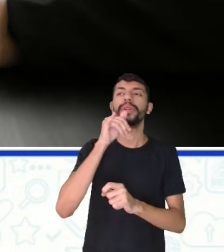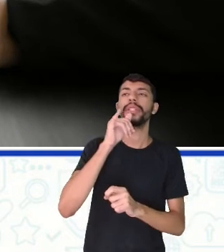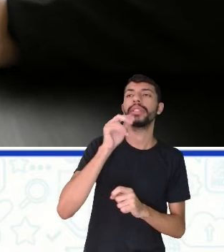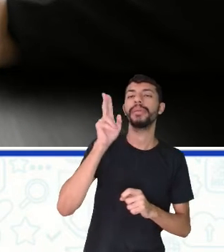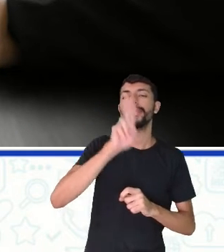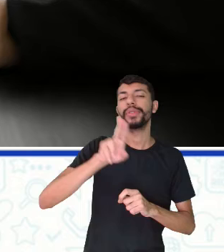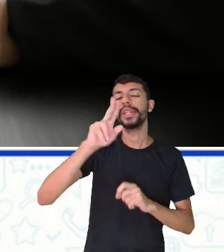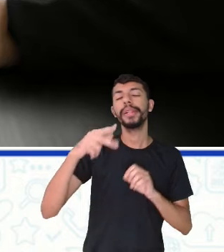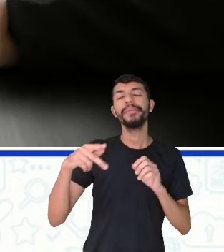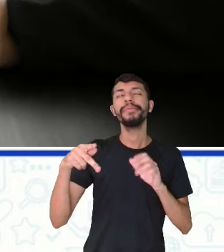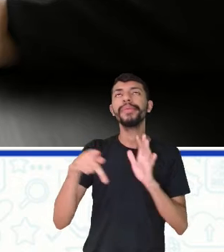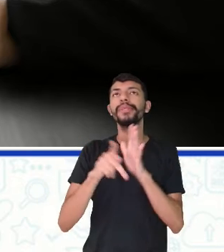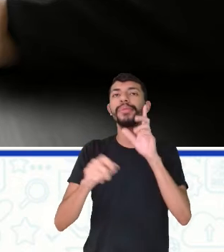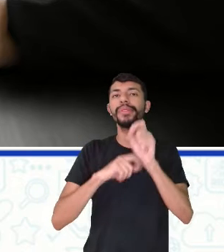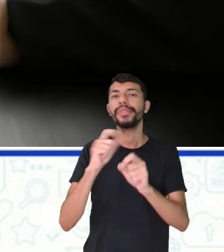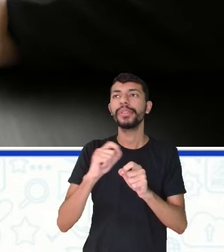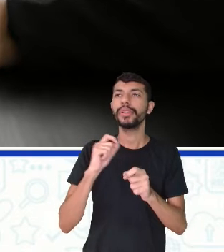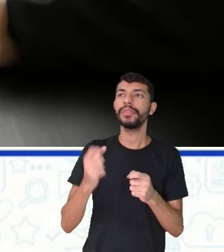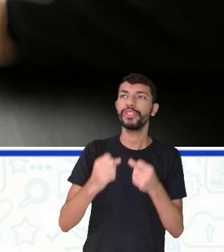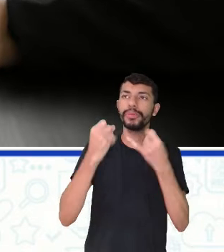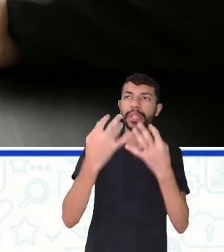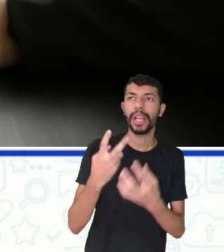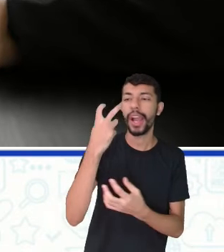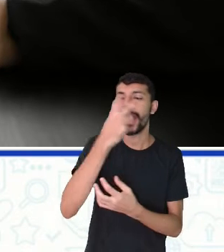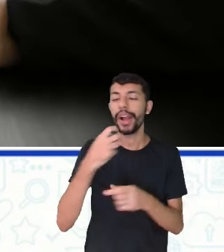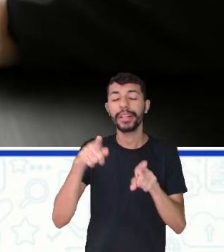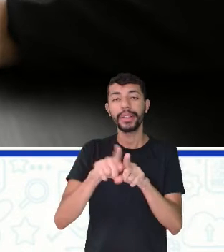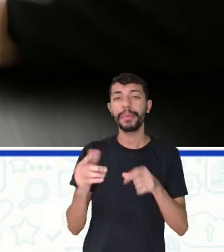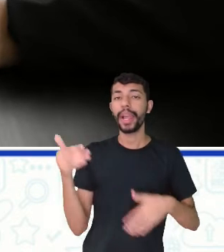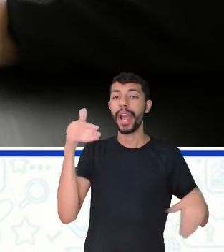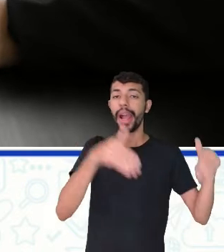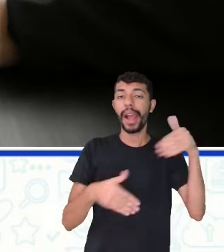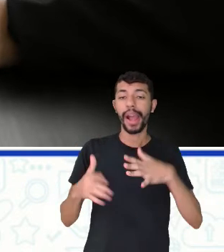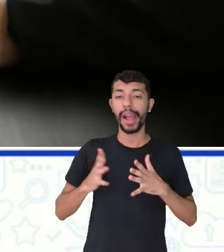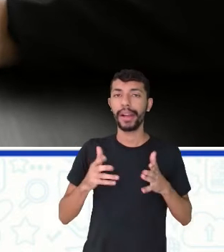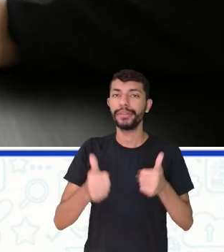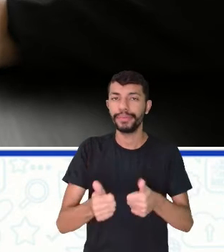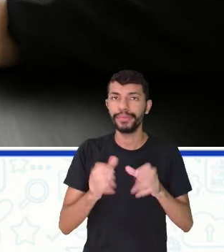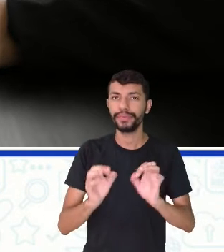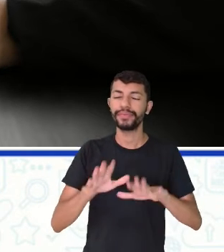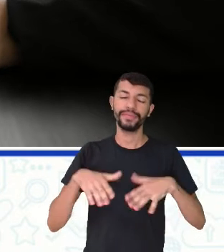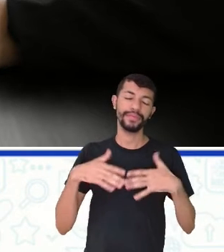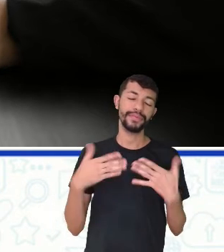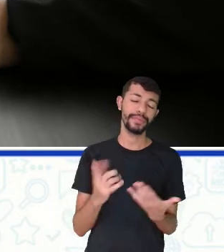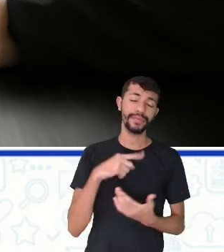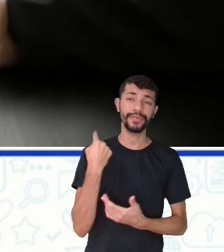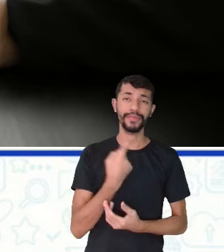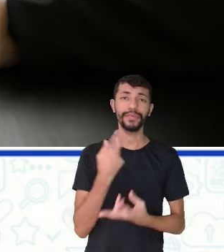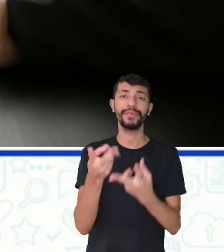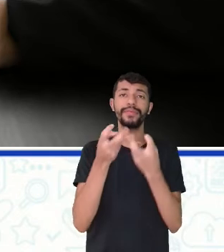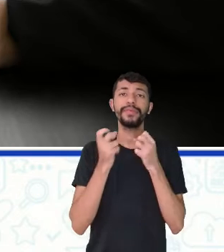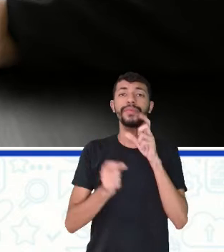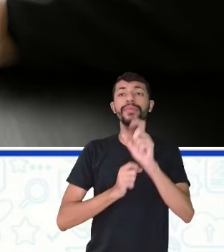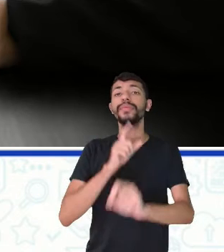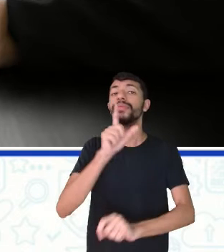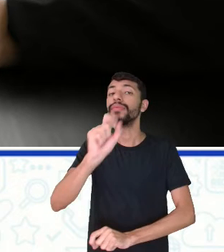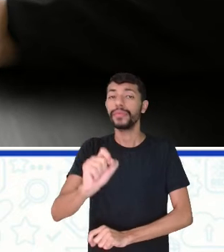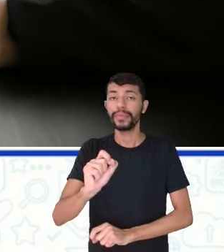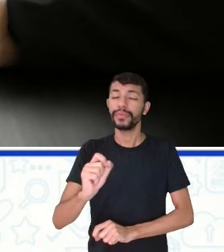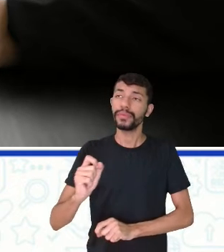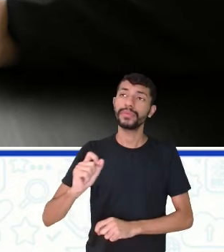marcar a oralidade e a ação dos participantes. Então, nós estamos, não é, percebendo, não é,